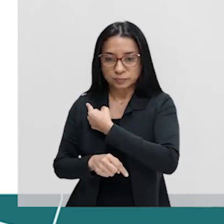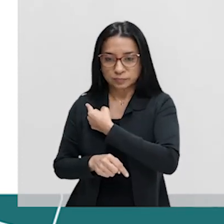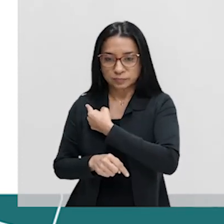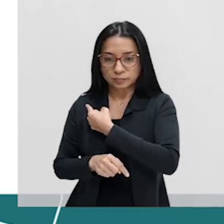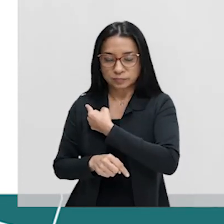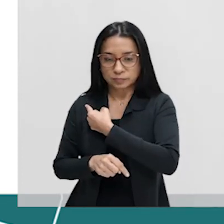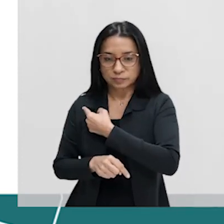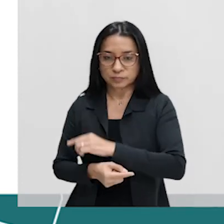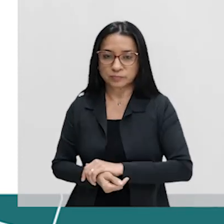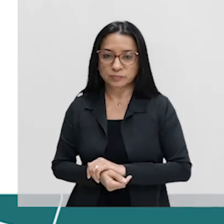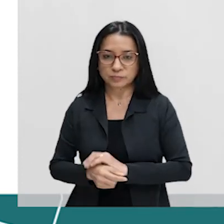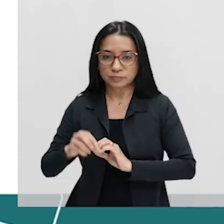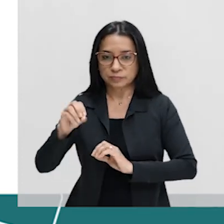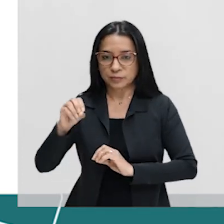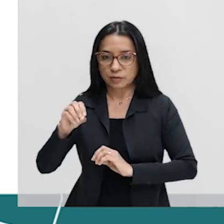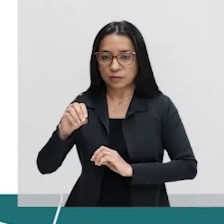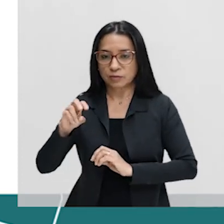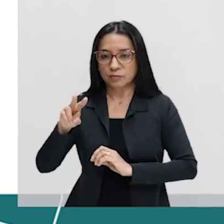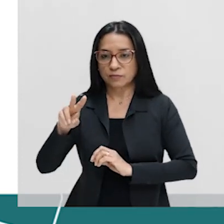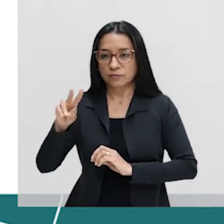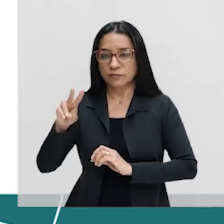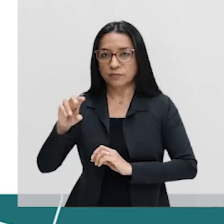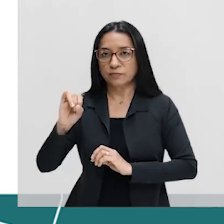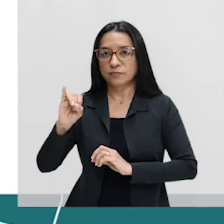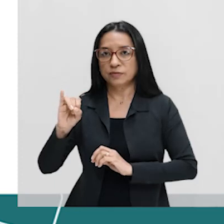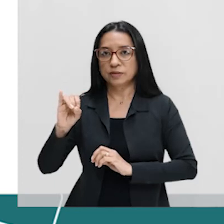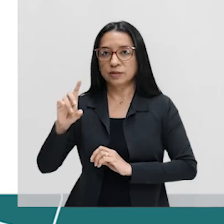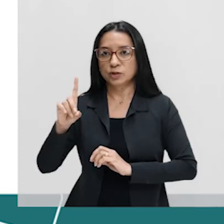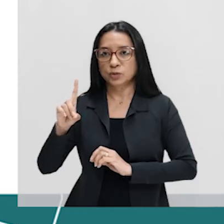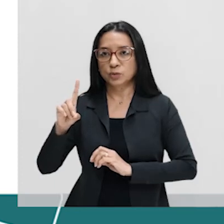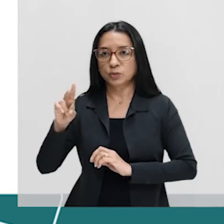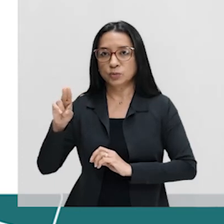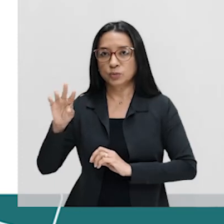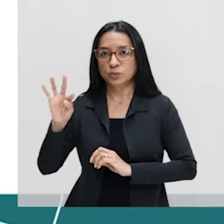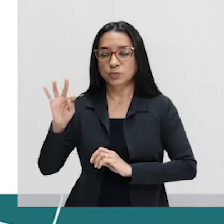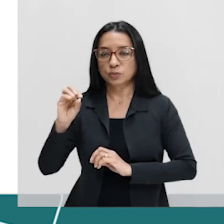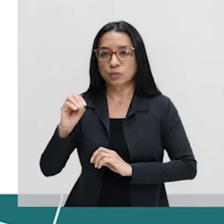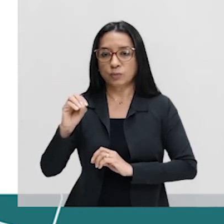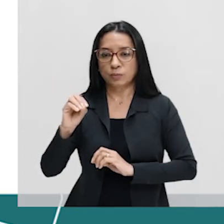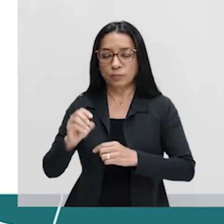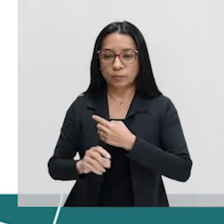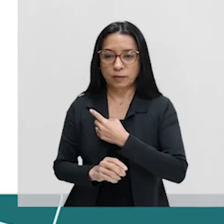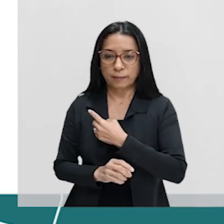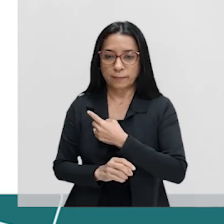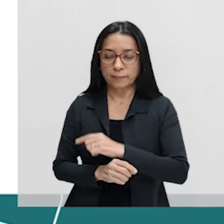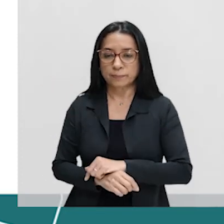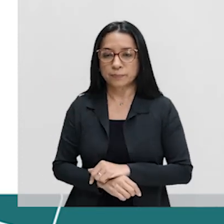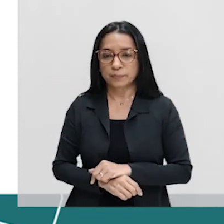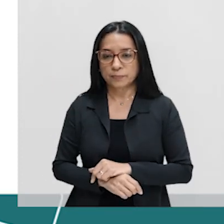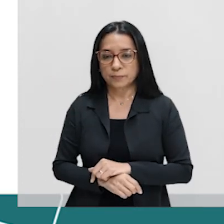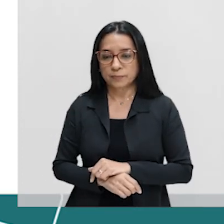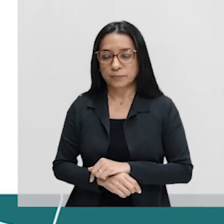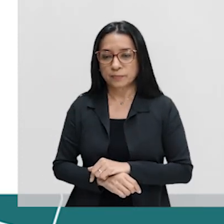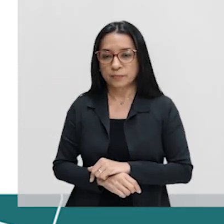de ovíduto, ok? Chamado de ovíduto. Então aqui, ó, o ovário